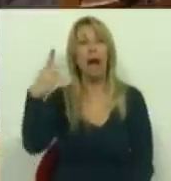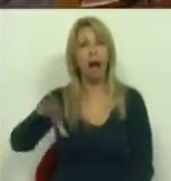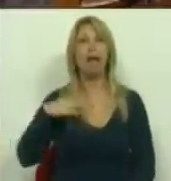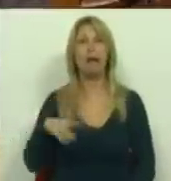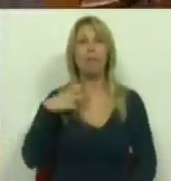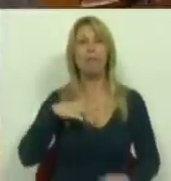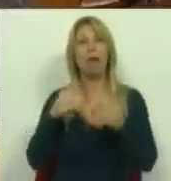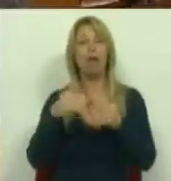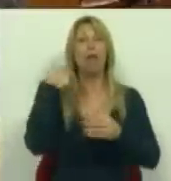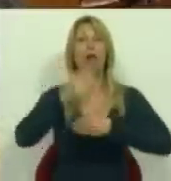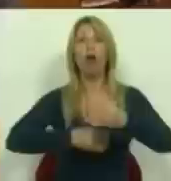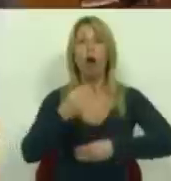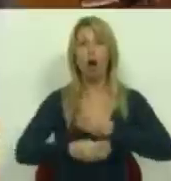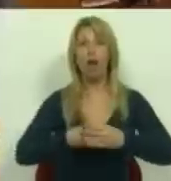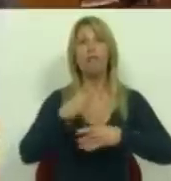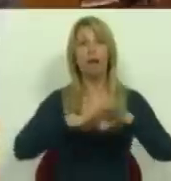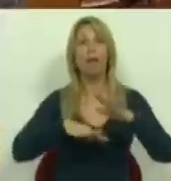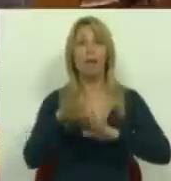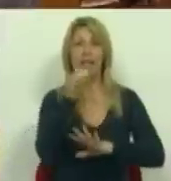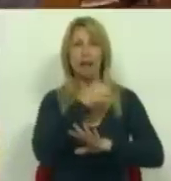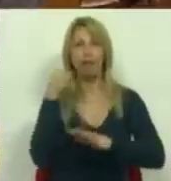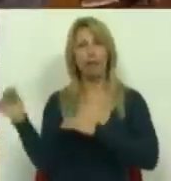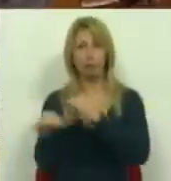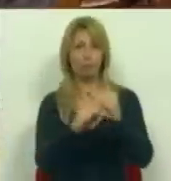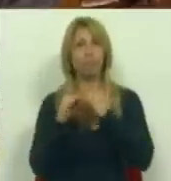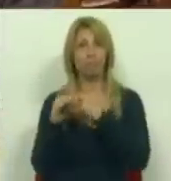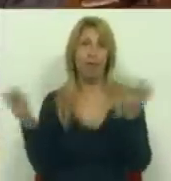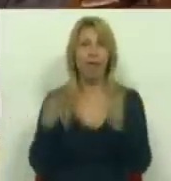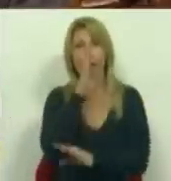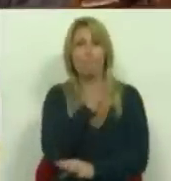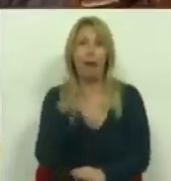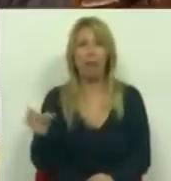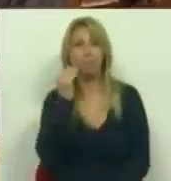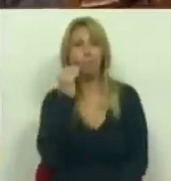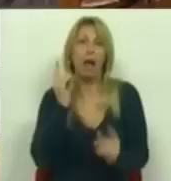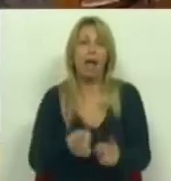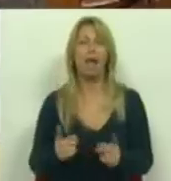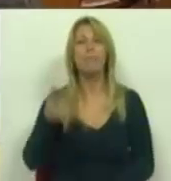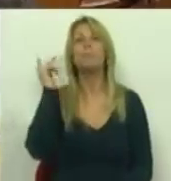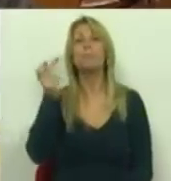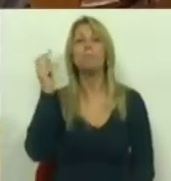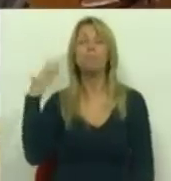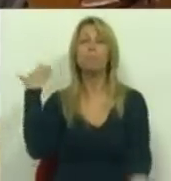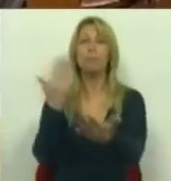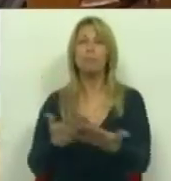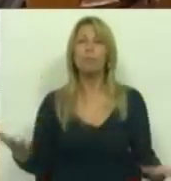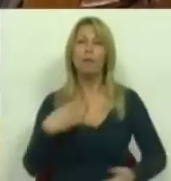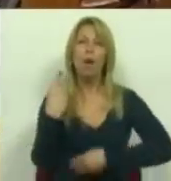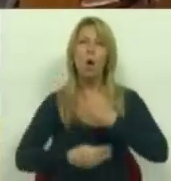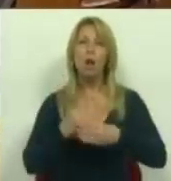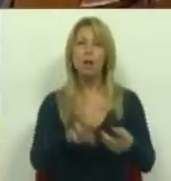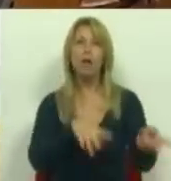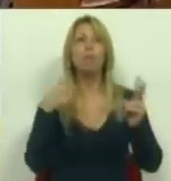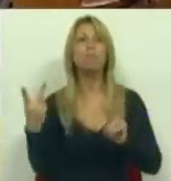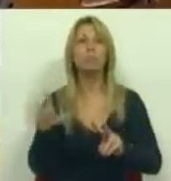para a distribuição de dividendos, é uma prática corrente. Aliás, ao longo dos últimos anos, a Holanda tornou-se um